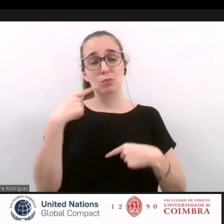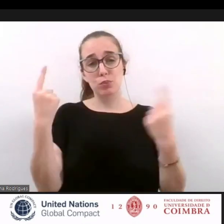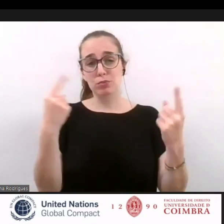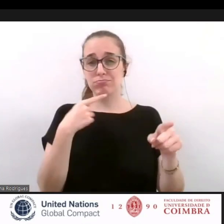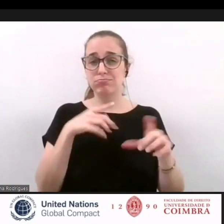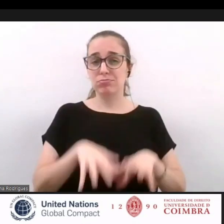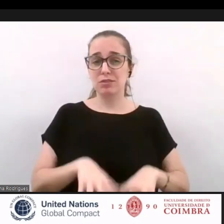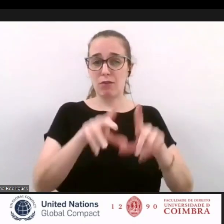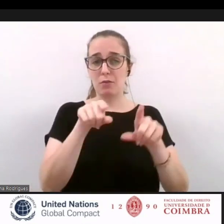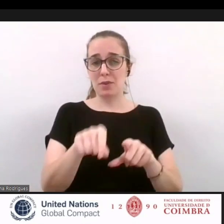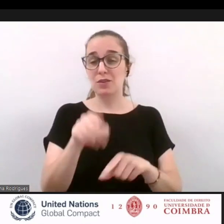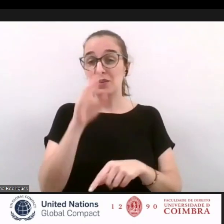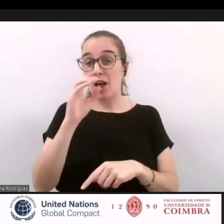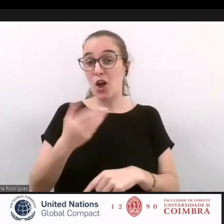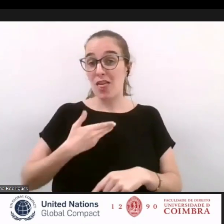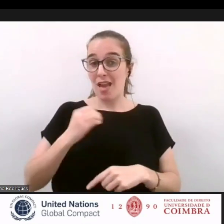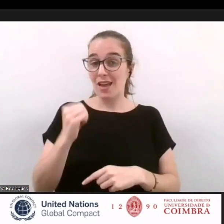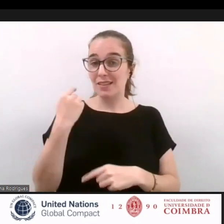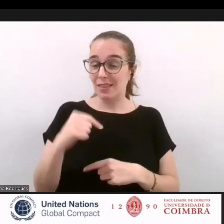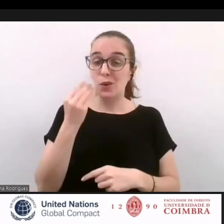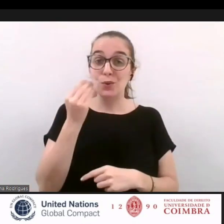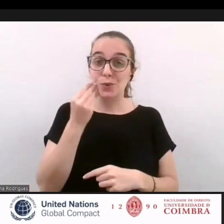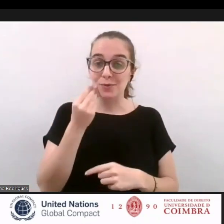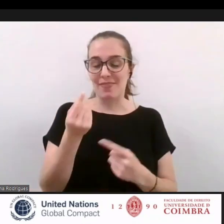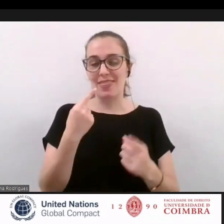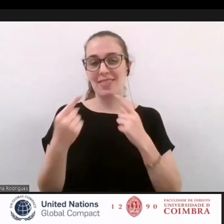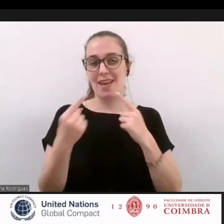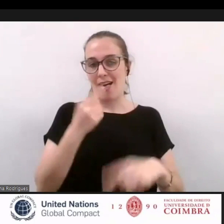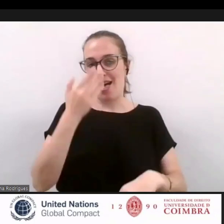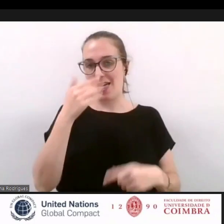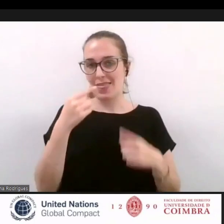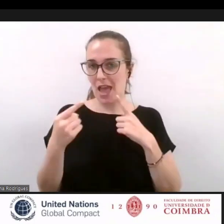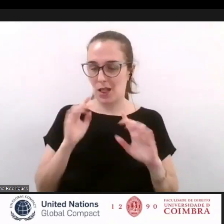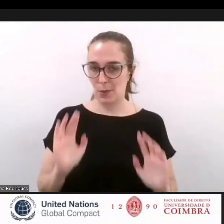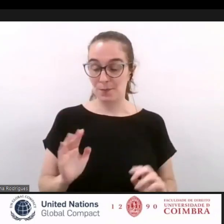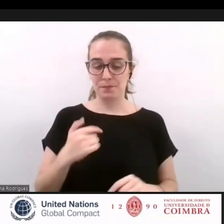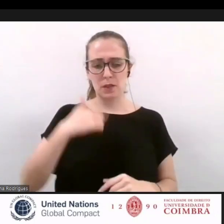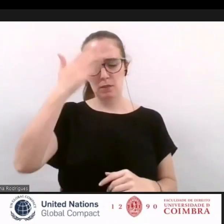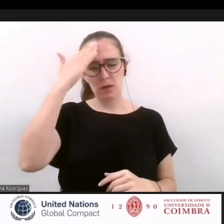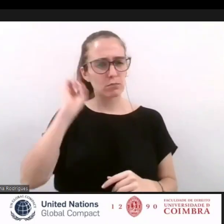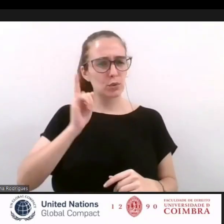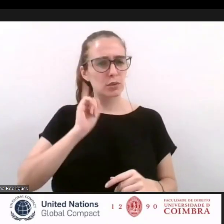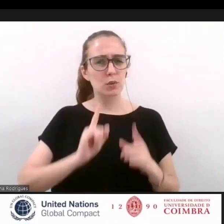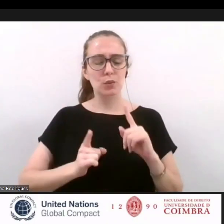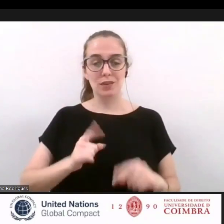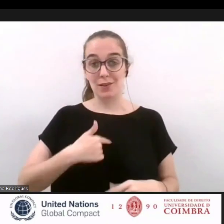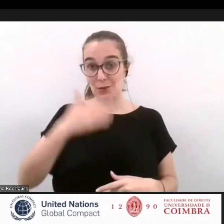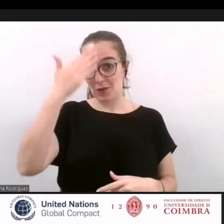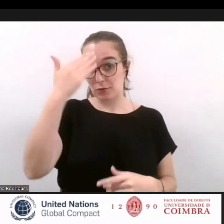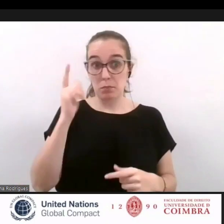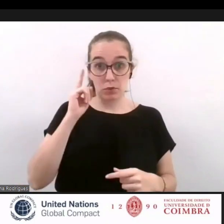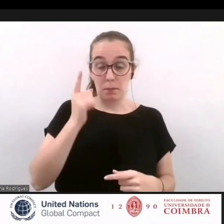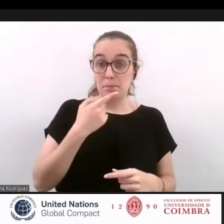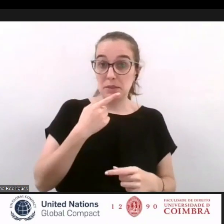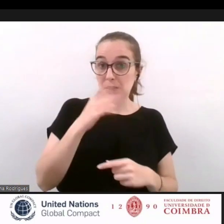ODS num exercício de diálogo, porque nos parece que aqui é importante também combater a percepção que às vezes